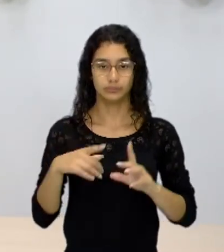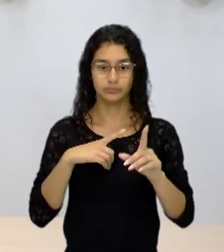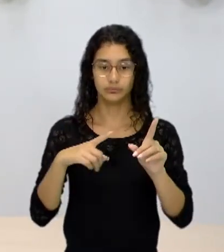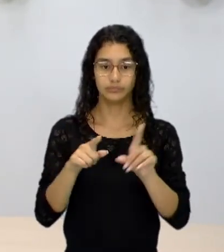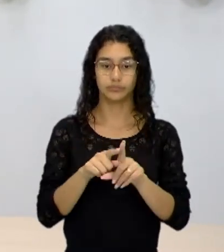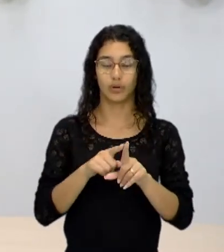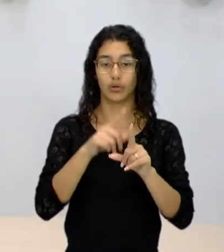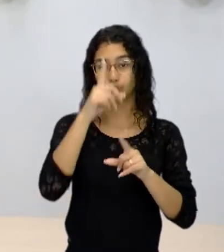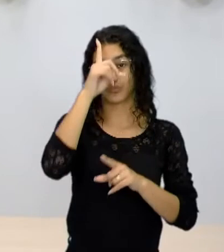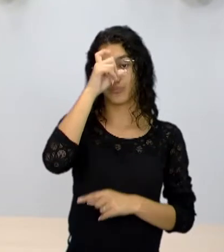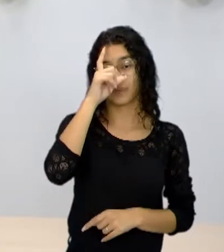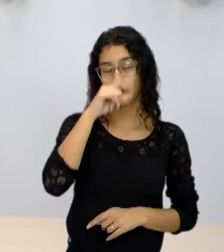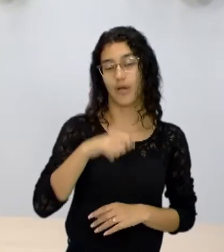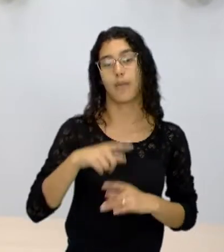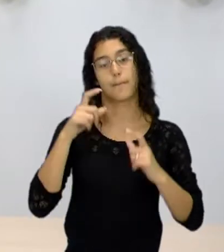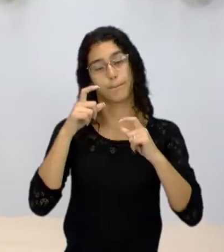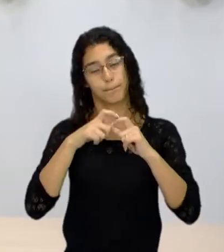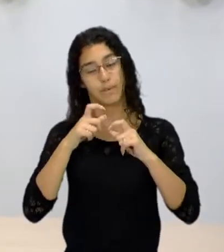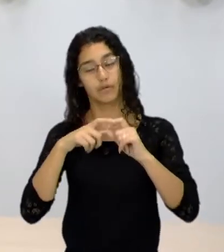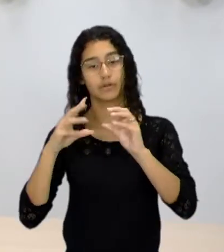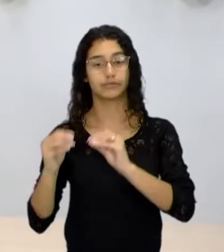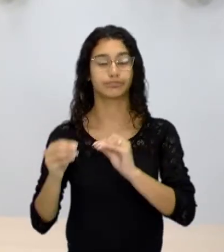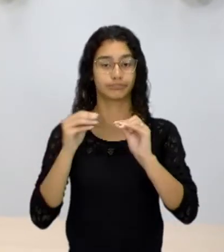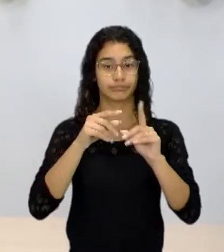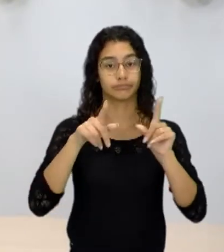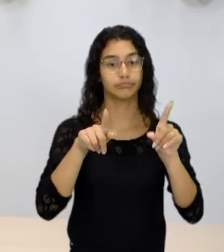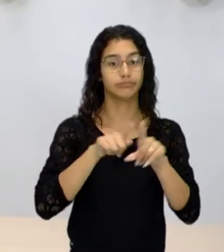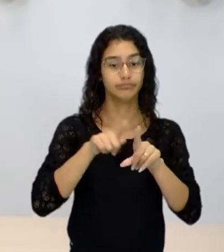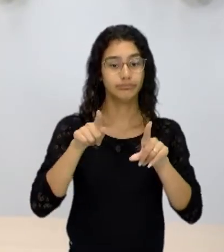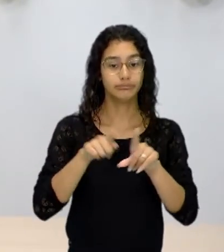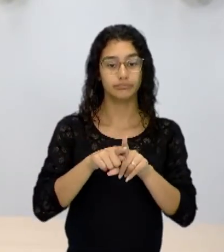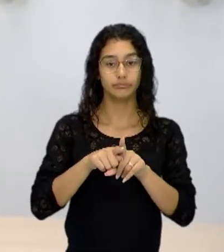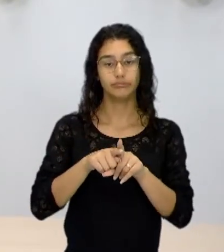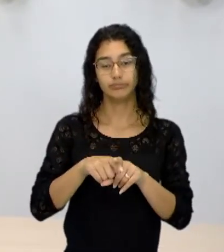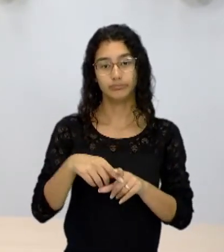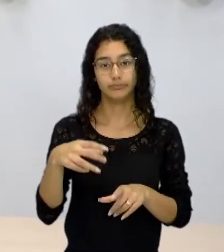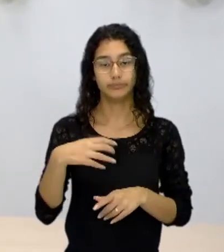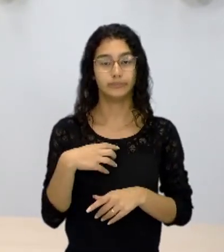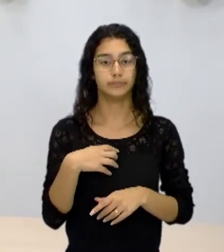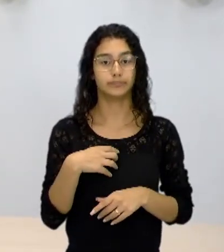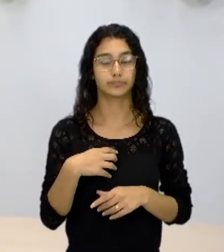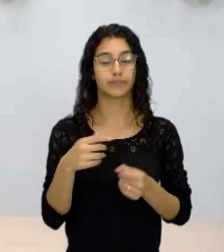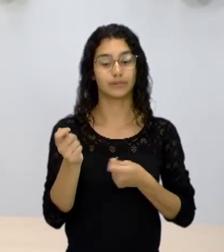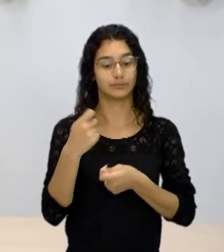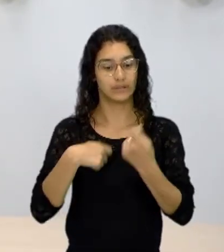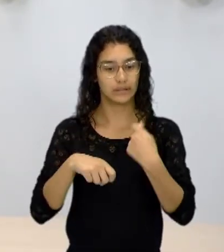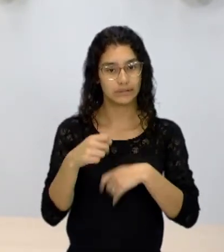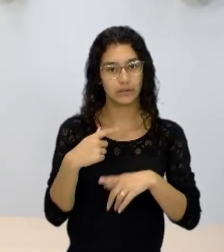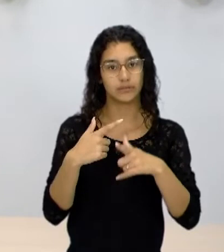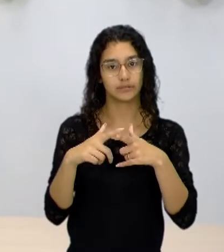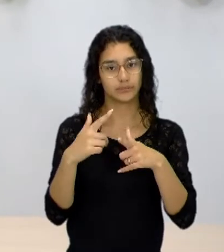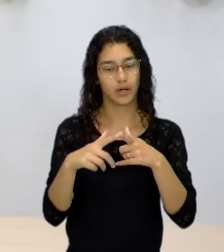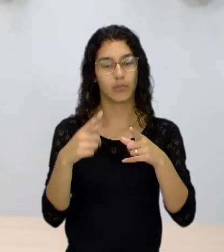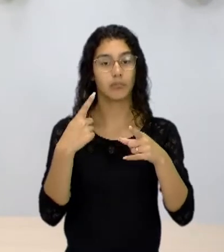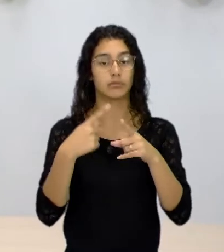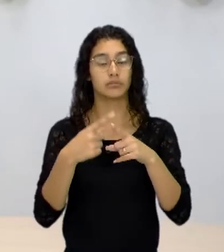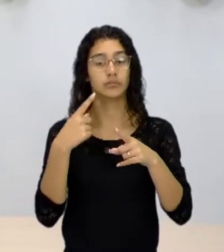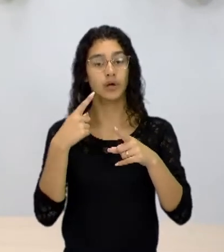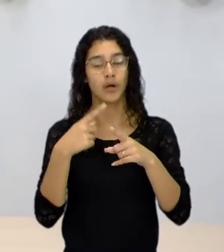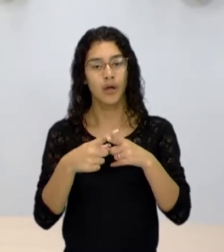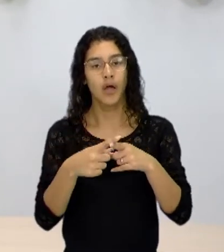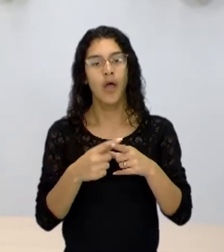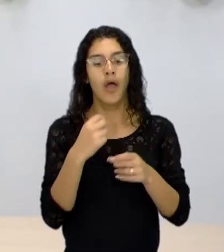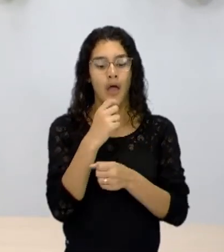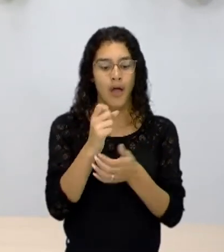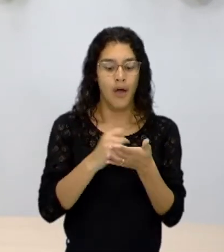de hospitalizações, que vai trazer questões, vai mexer com a questão financeira, porque as hospitalizações, a compra de